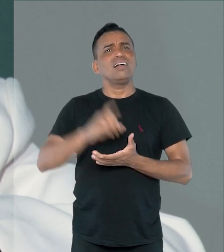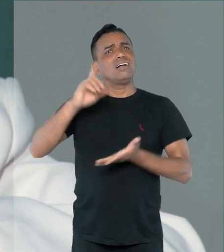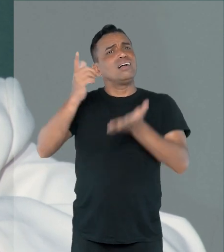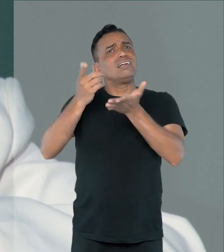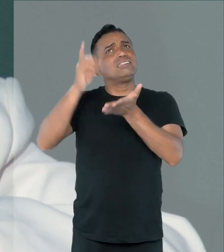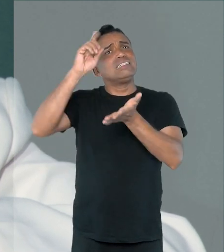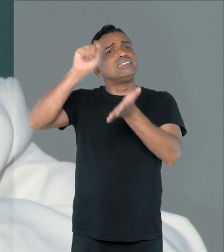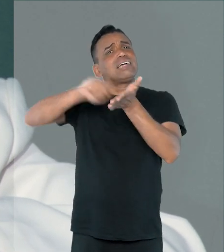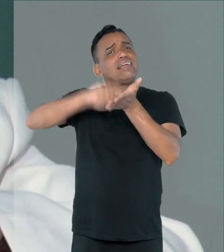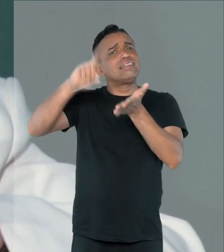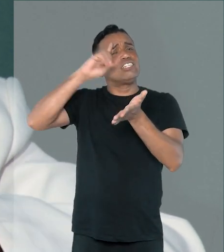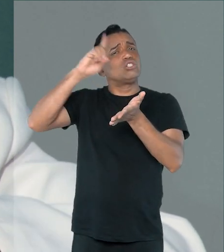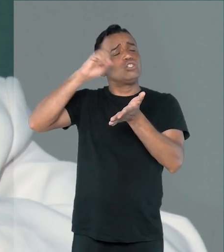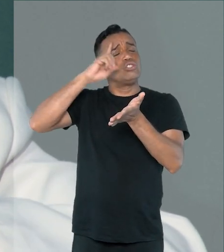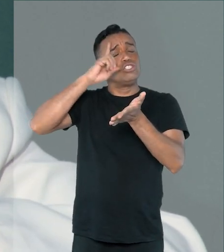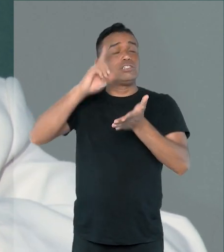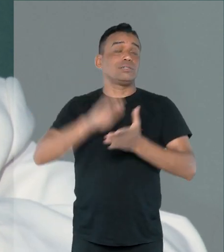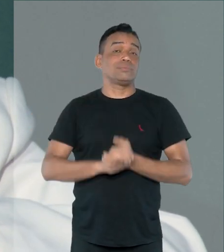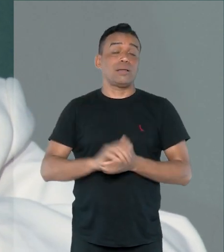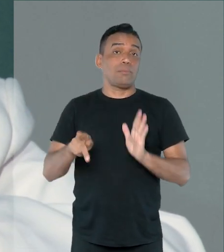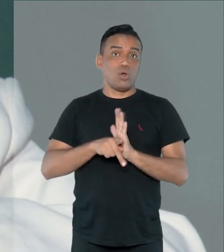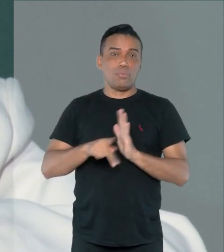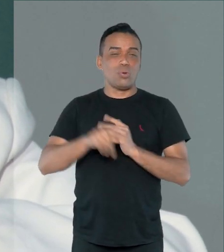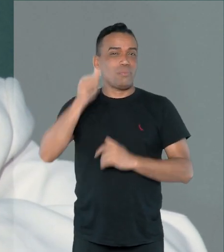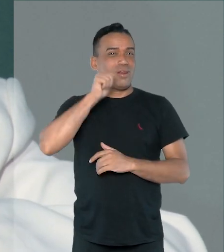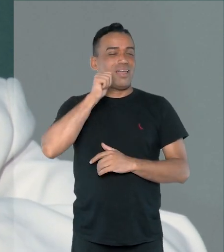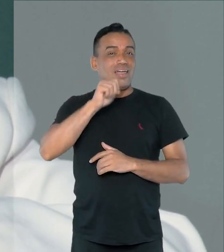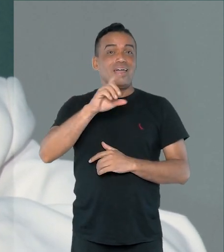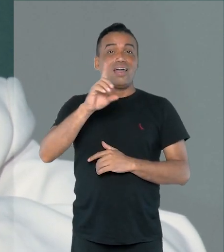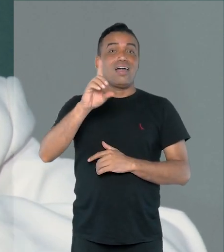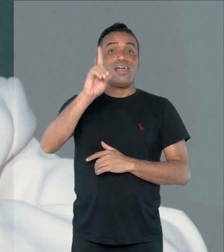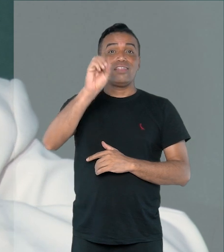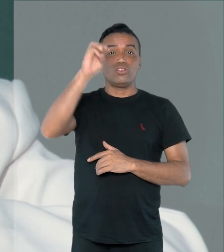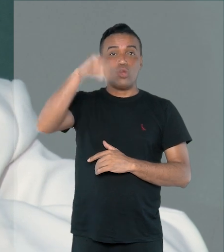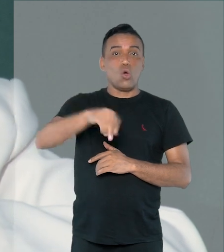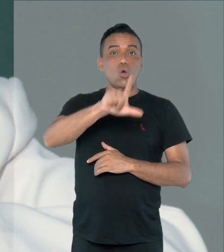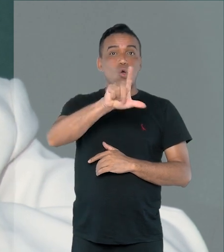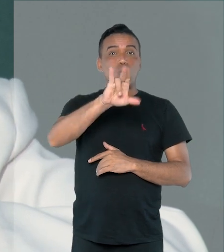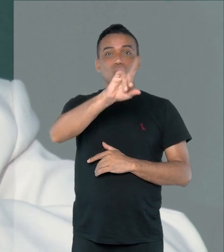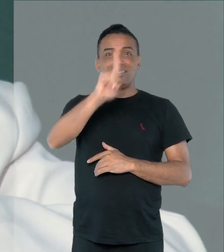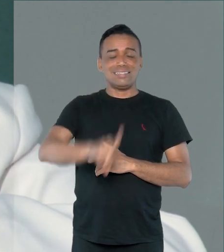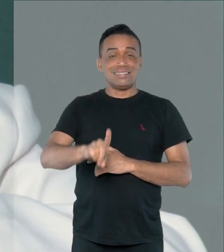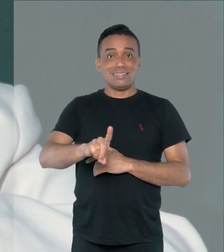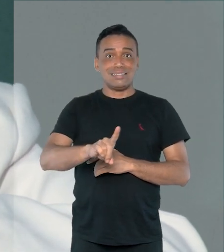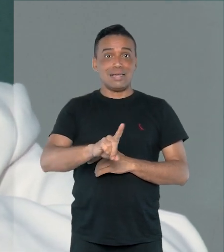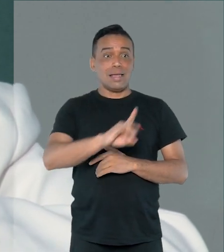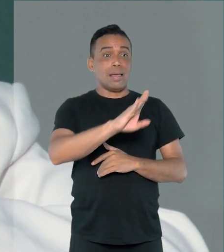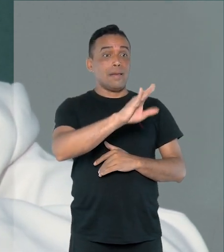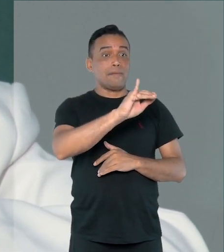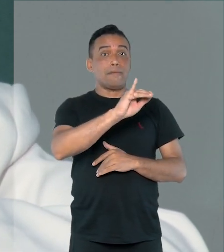Dom Luís, que é a Pia Maria, que relata o que